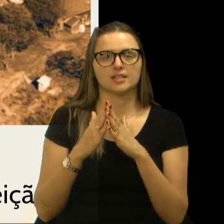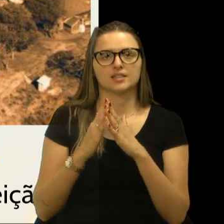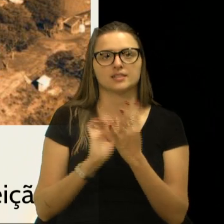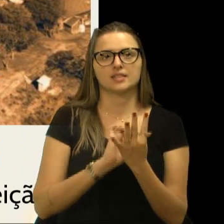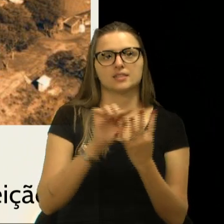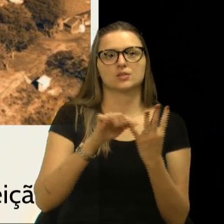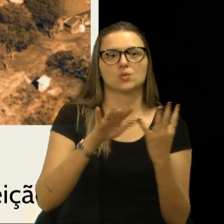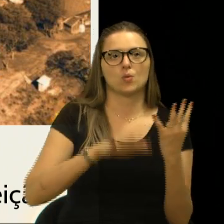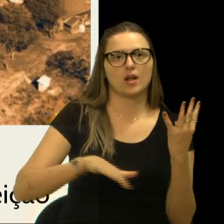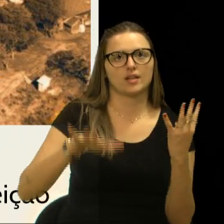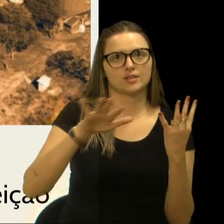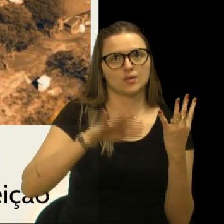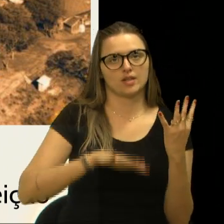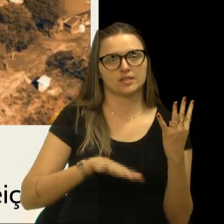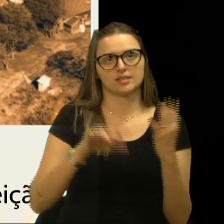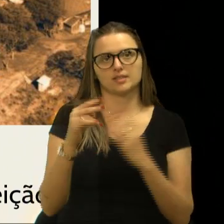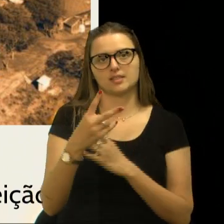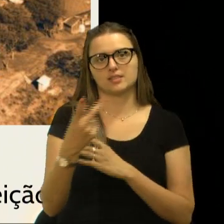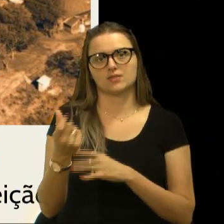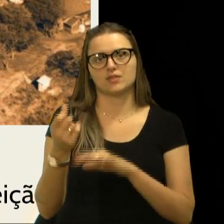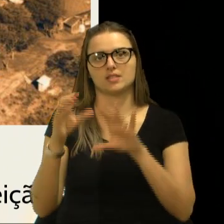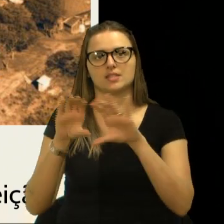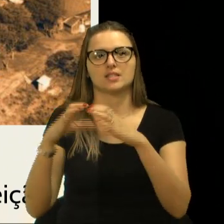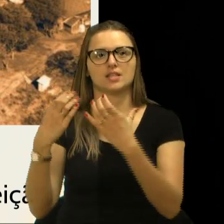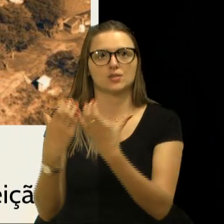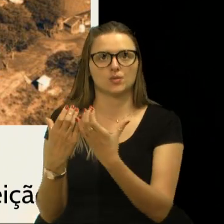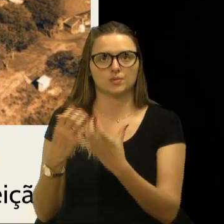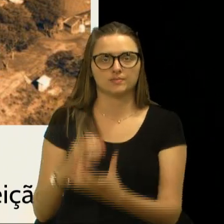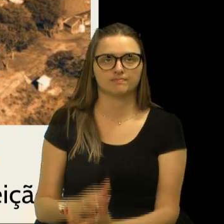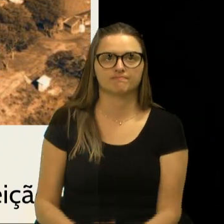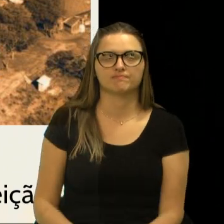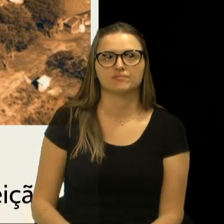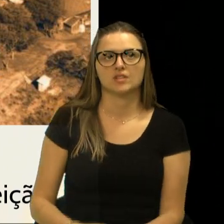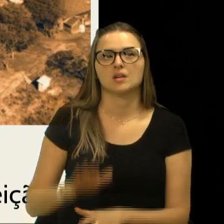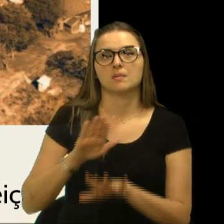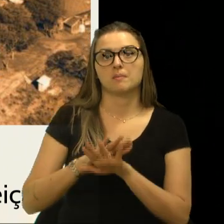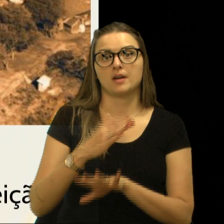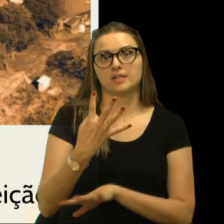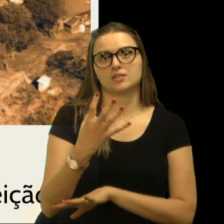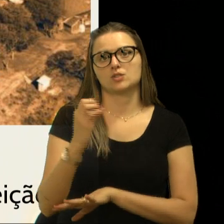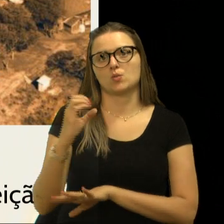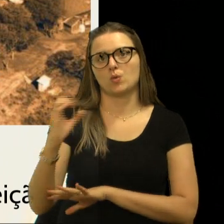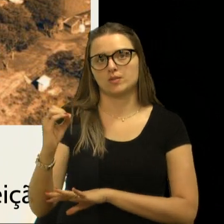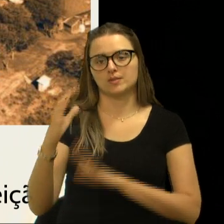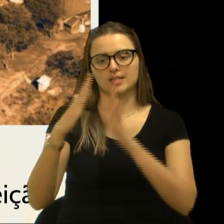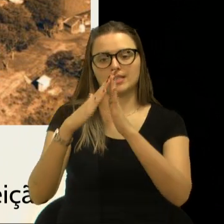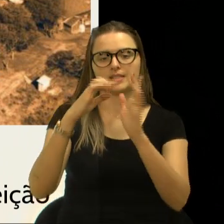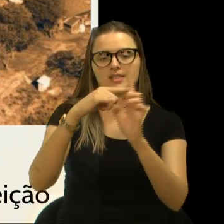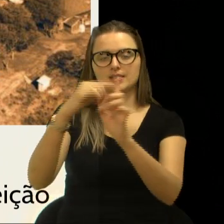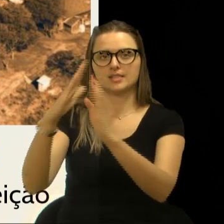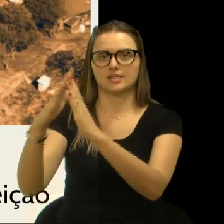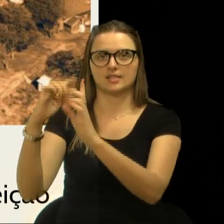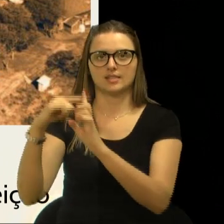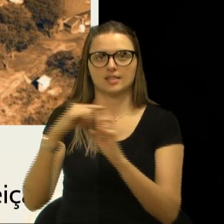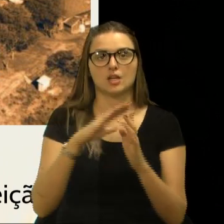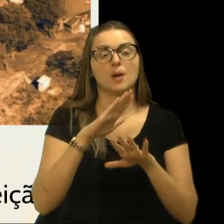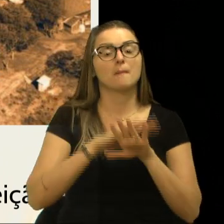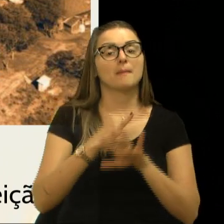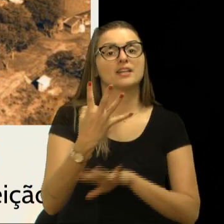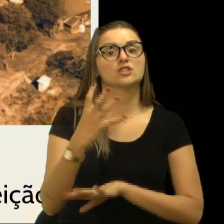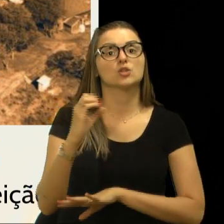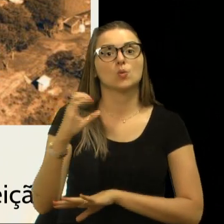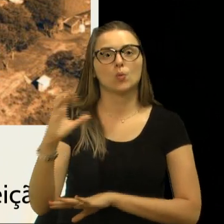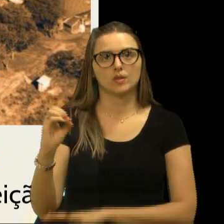da matriz e nas 26 comunidades. São mais de 400 capelinhas que hoje circulam pelas